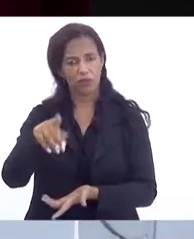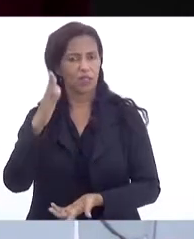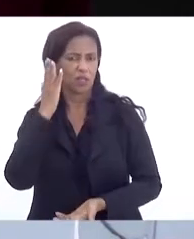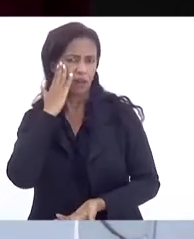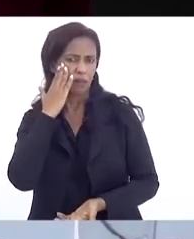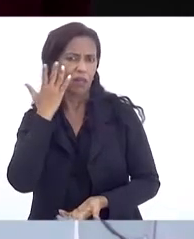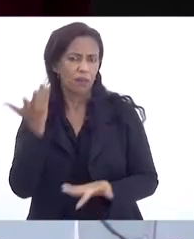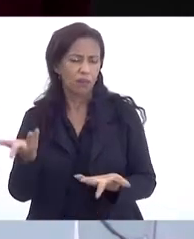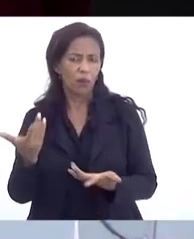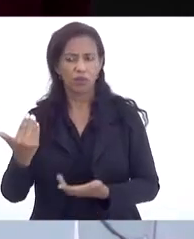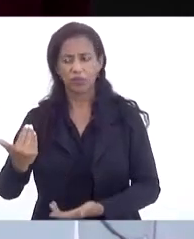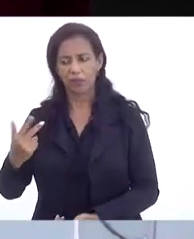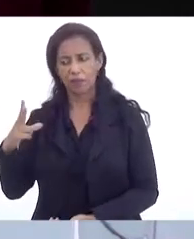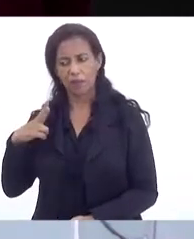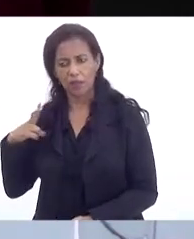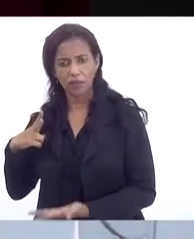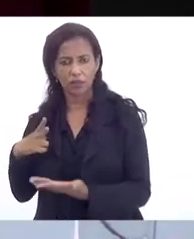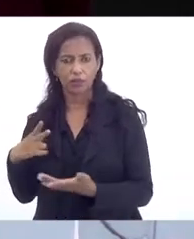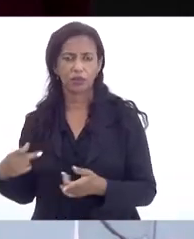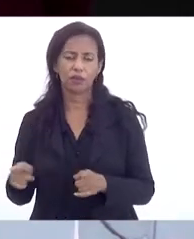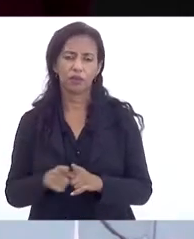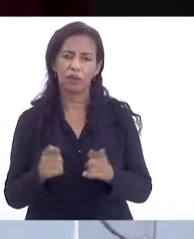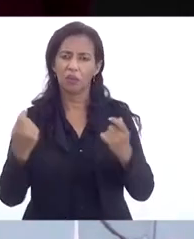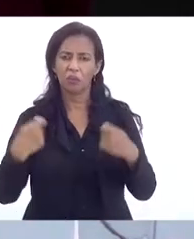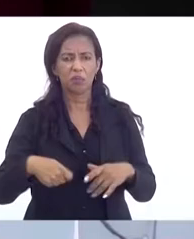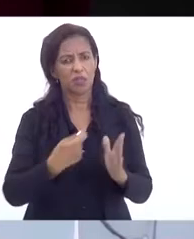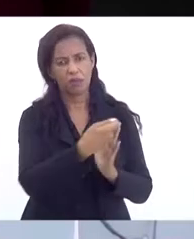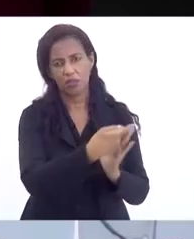pode fazer em entidades privadas. Mas, então, não precisa